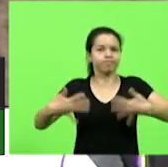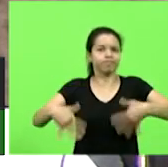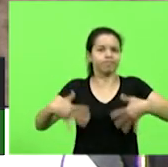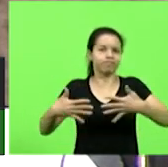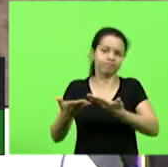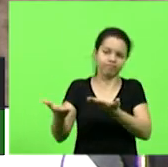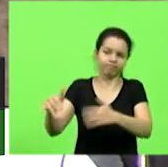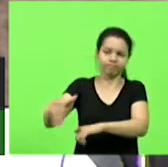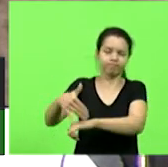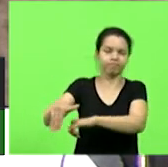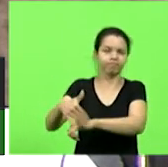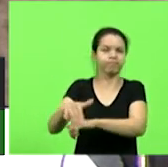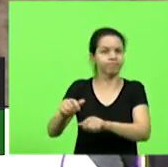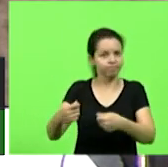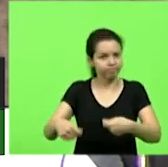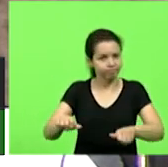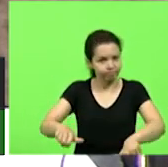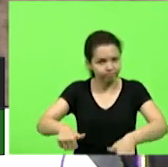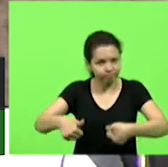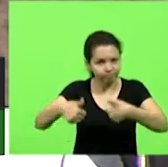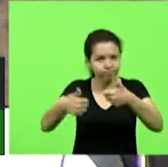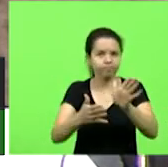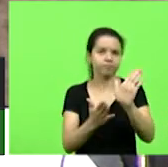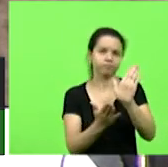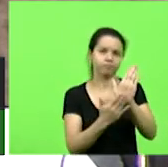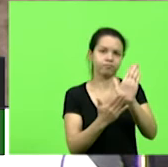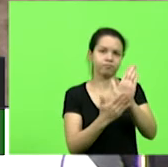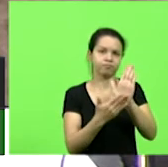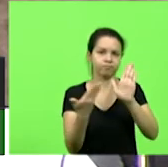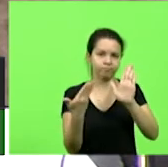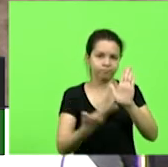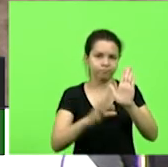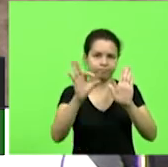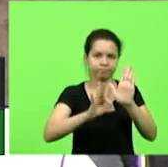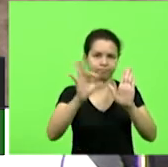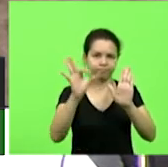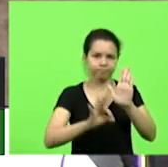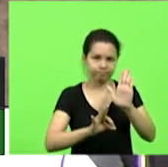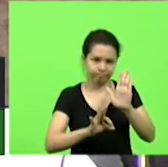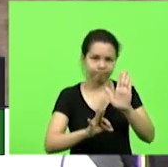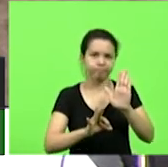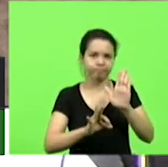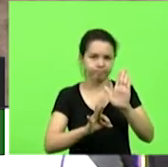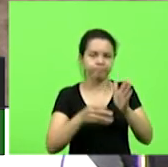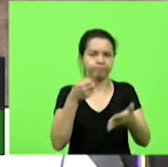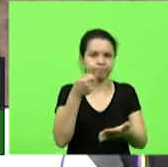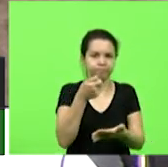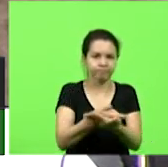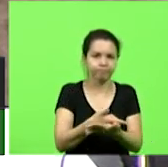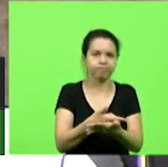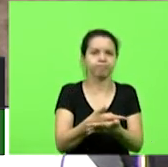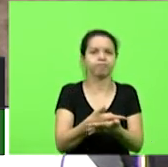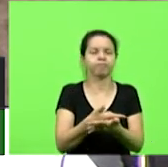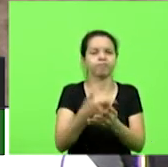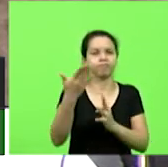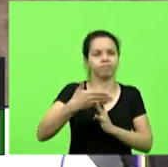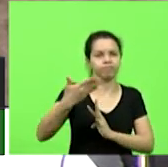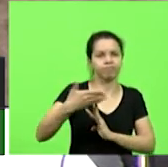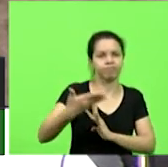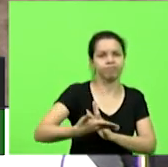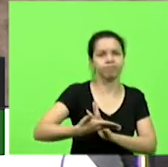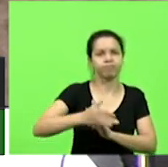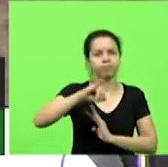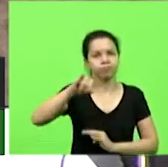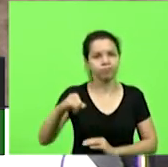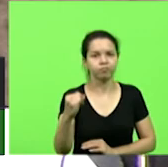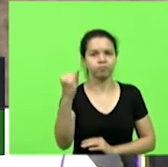É melhorar essa proposta de porcentagem do pagamento e quitação dos juros